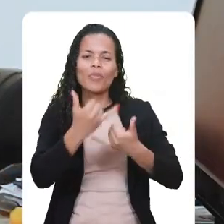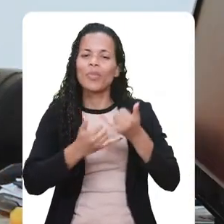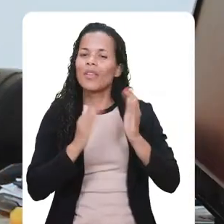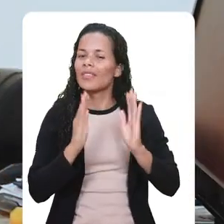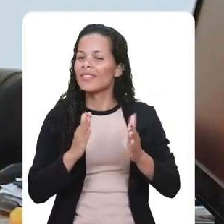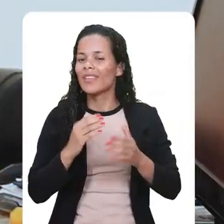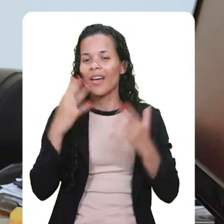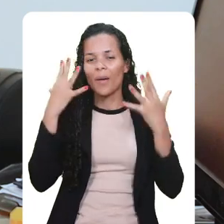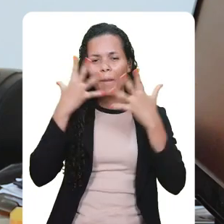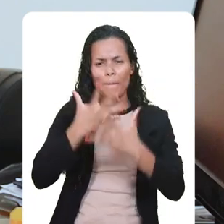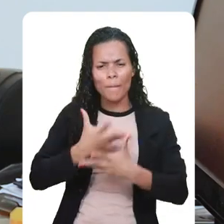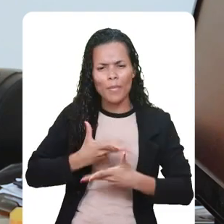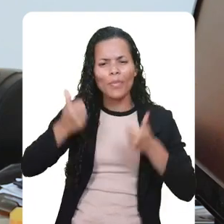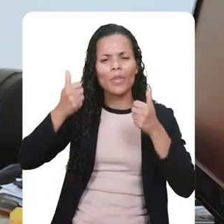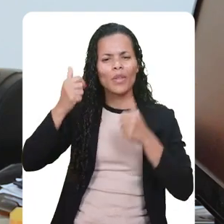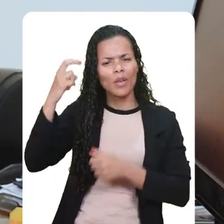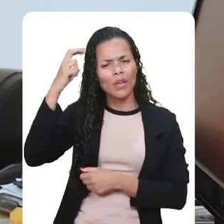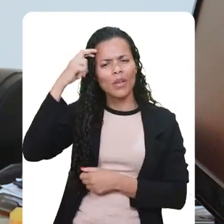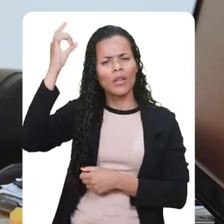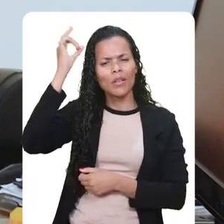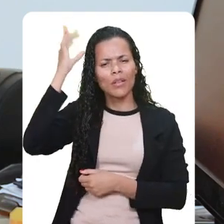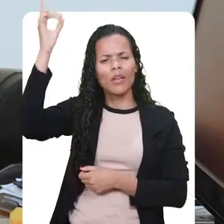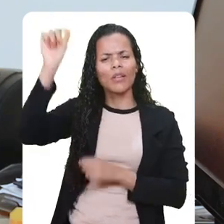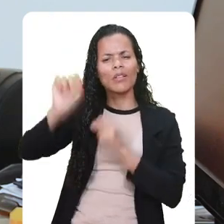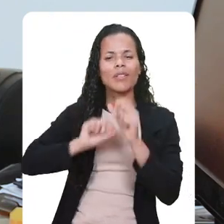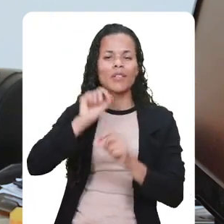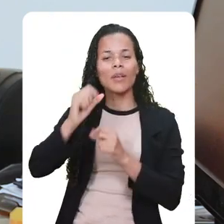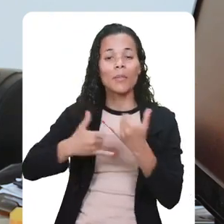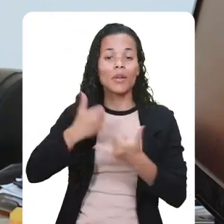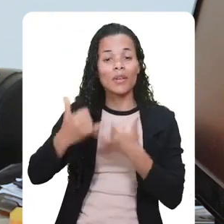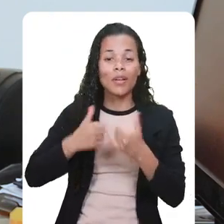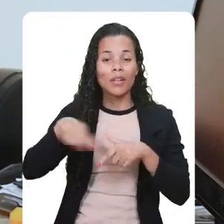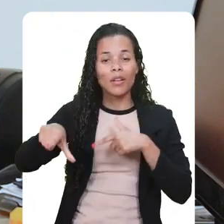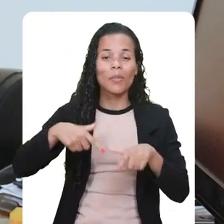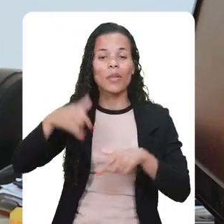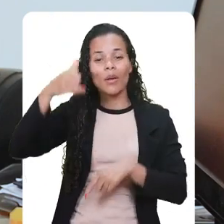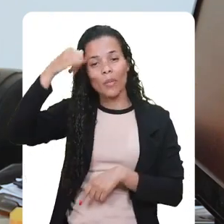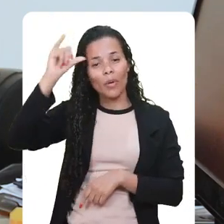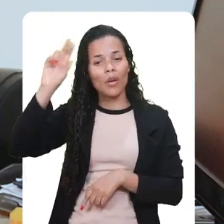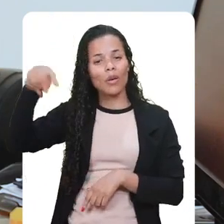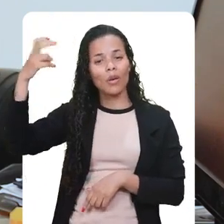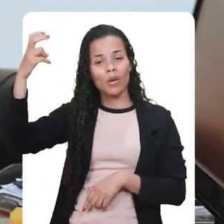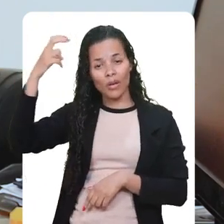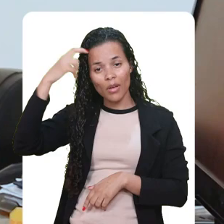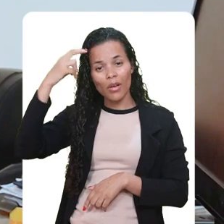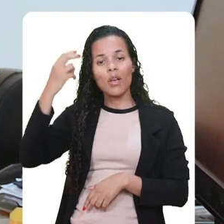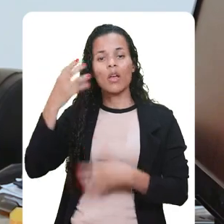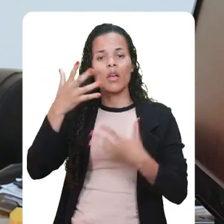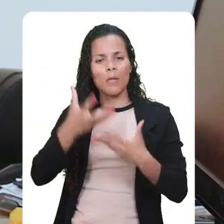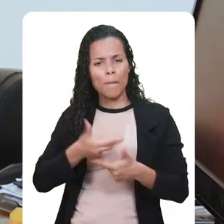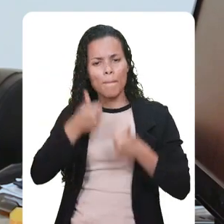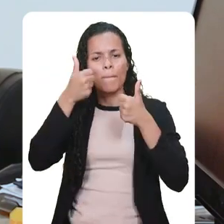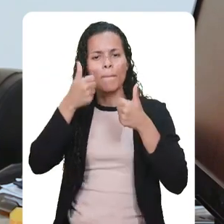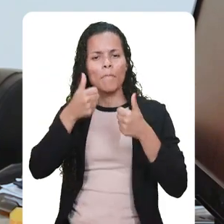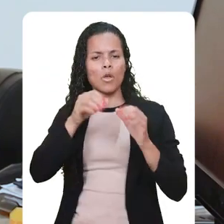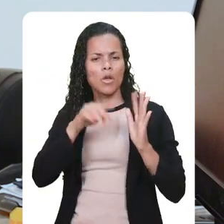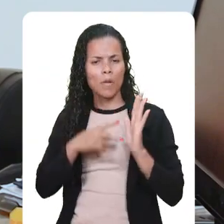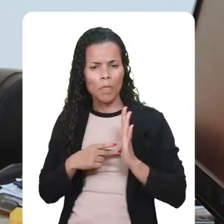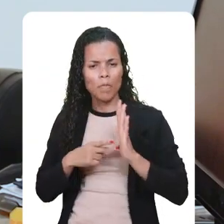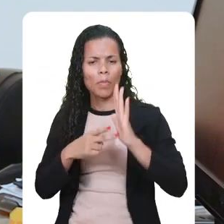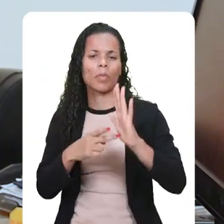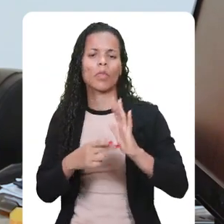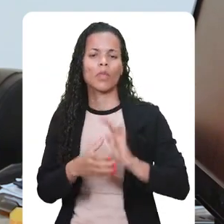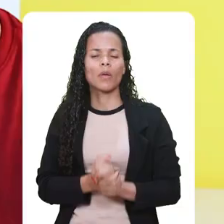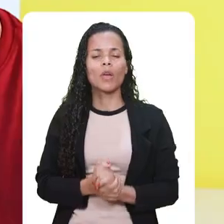ruas brincando. Aquilo ali já ia amadurecendo a ideia de brincar no boi, né? De trabalhar o boi como uma cultura realmente que merecia todo